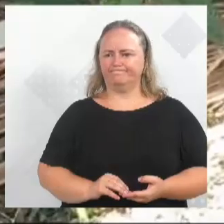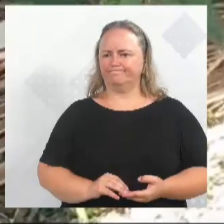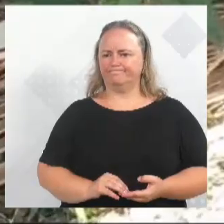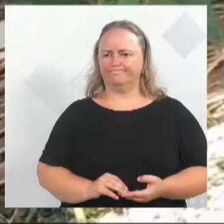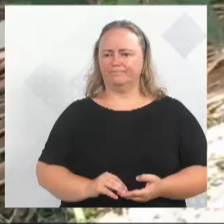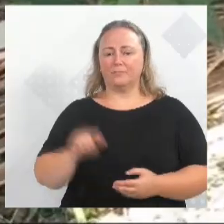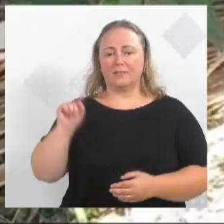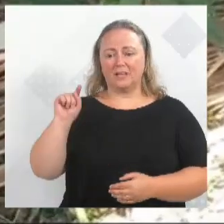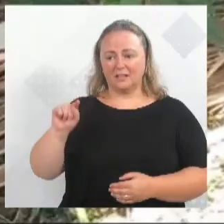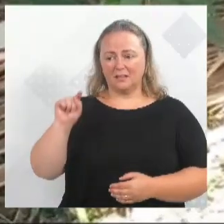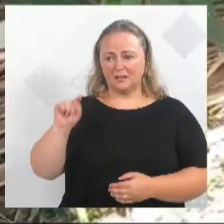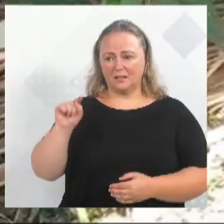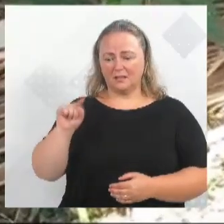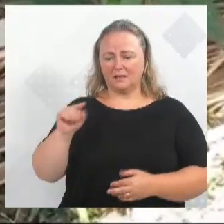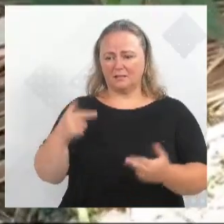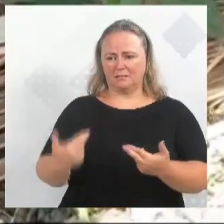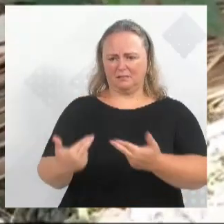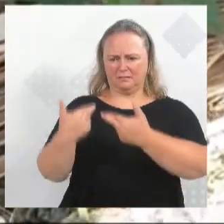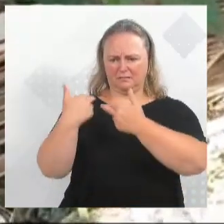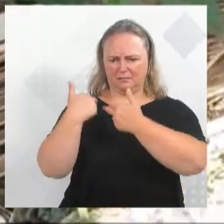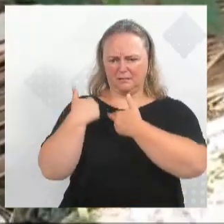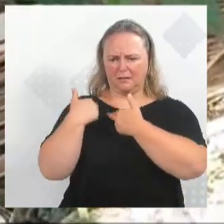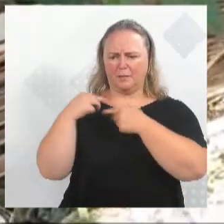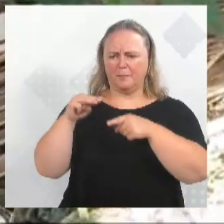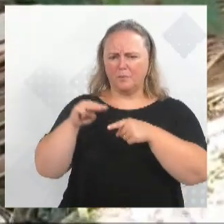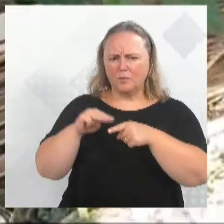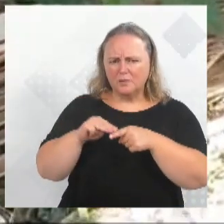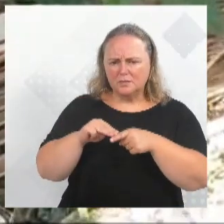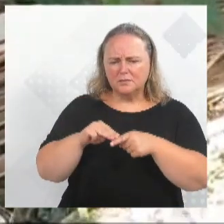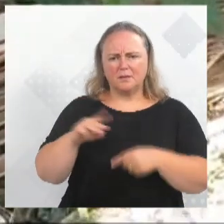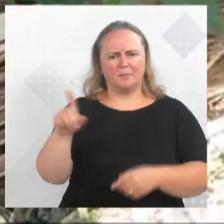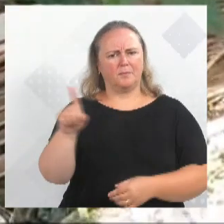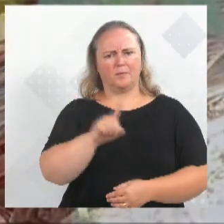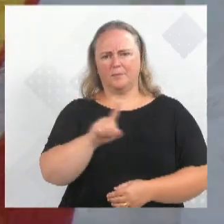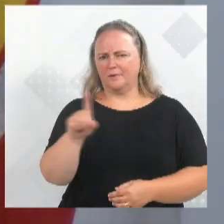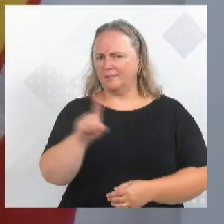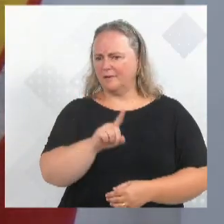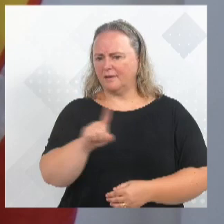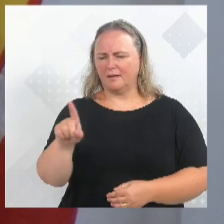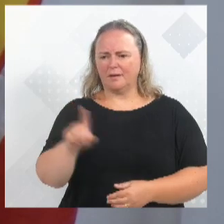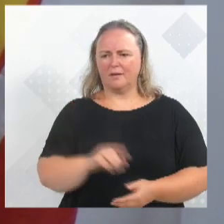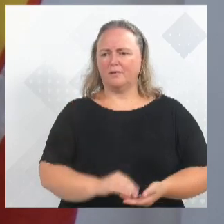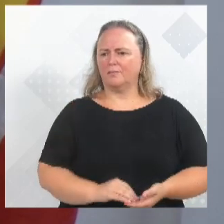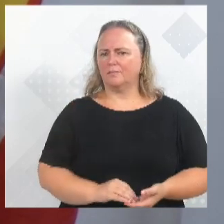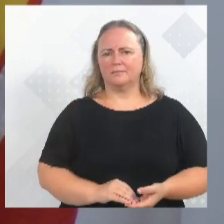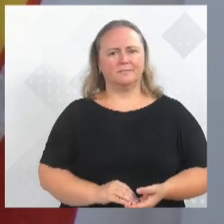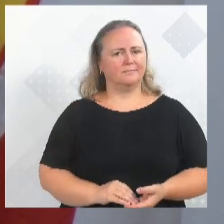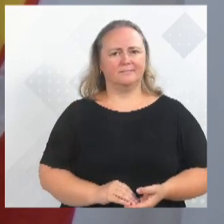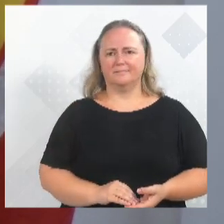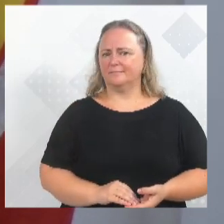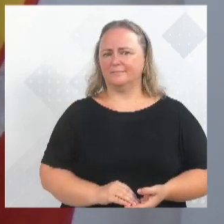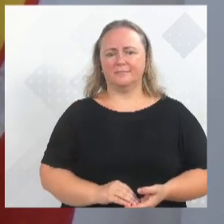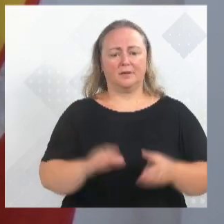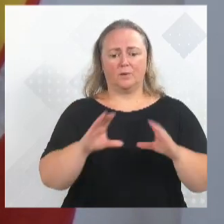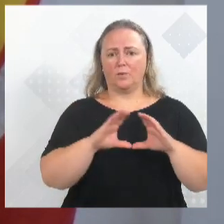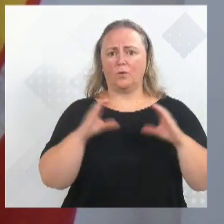responsabilidade do município não isso aqui é